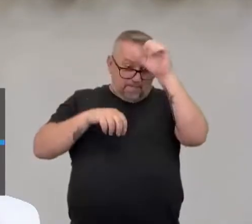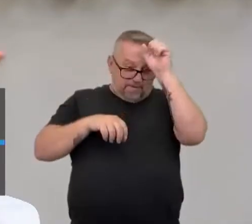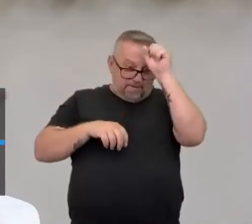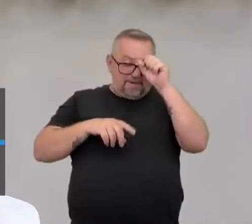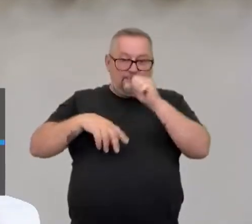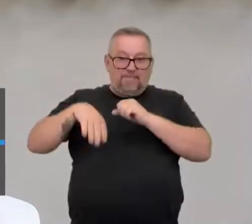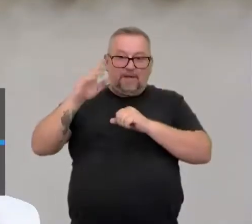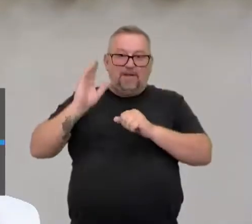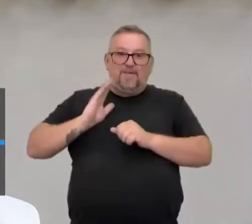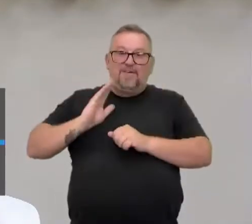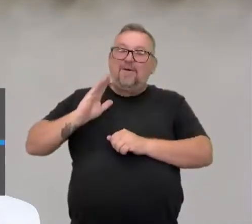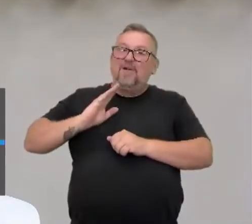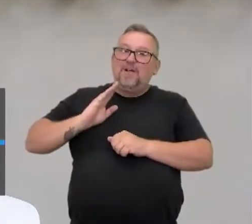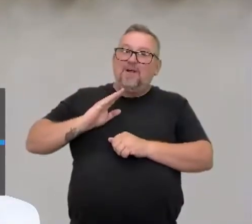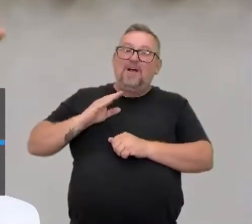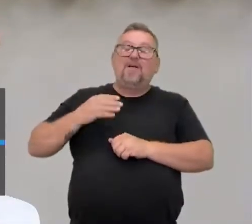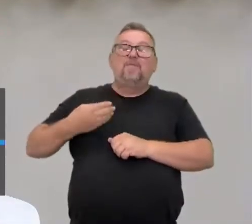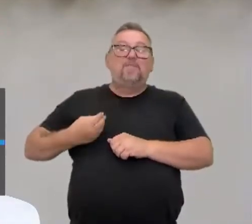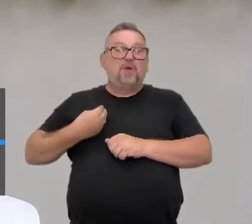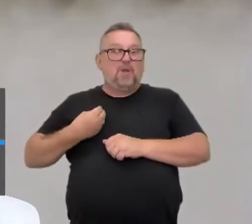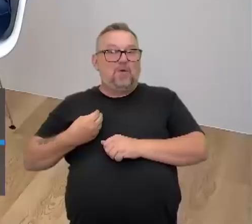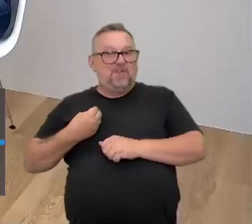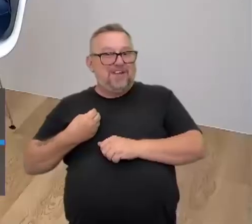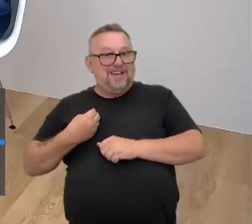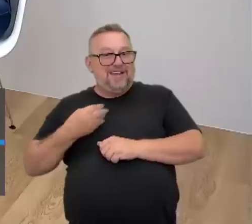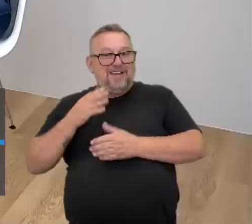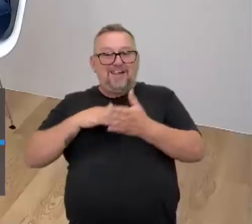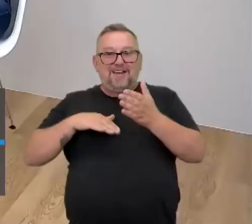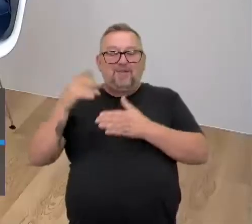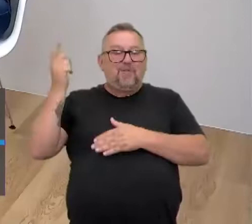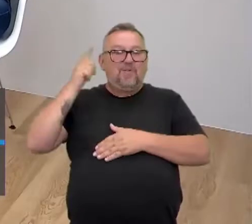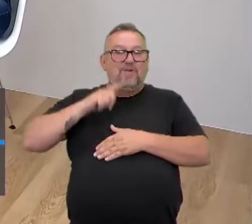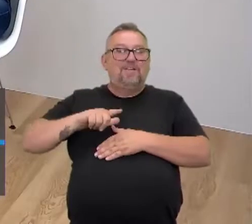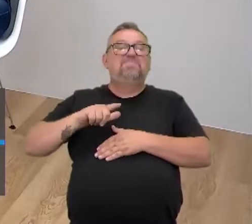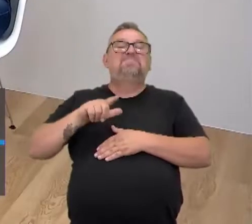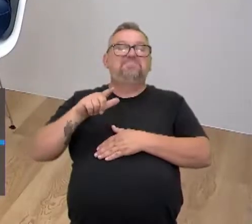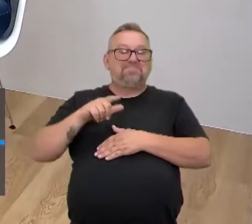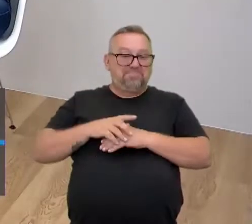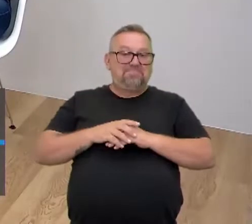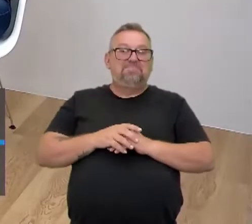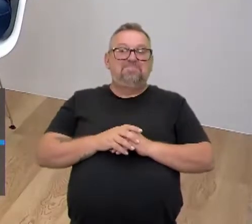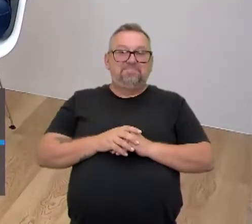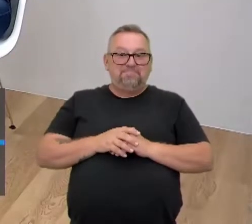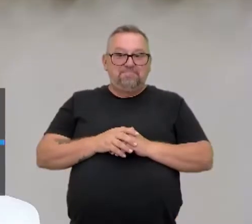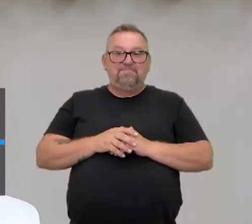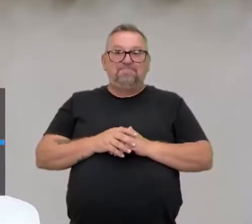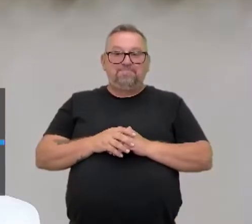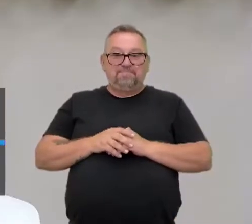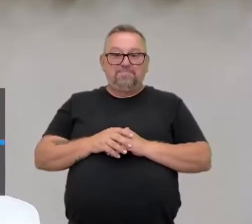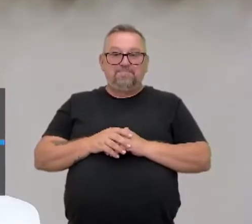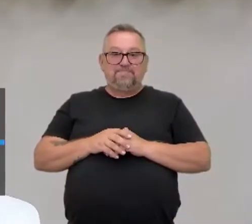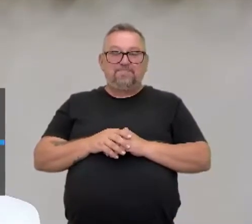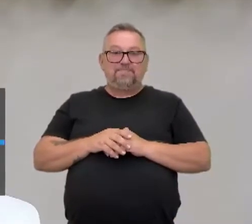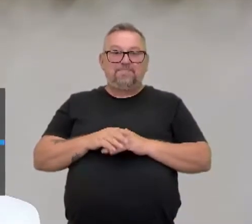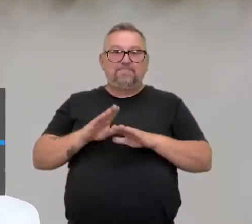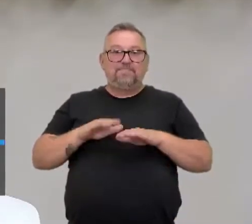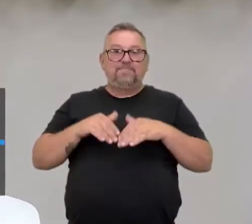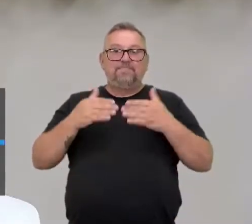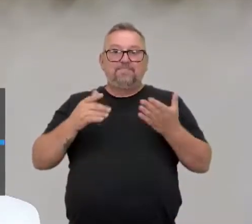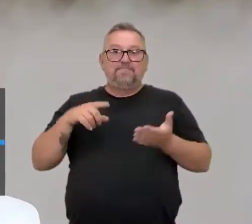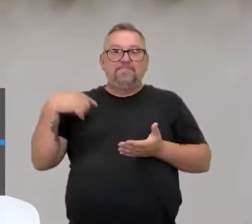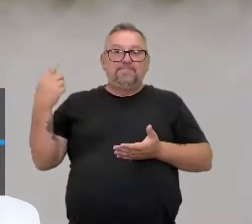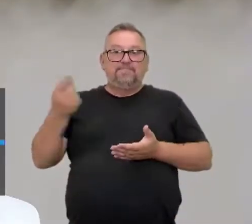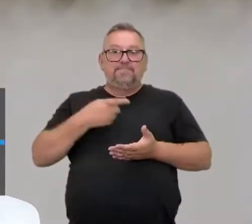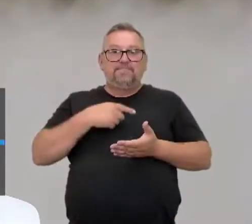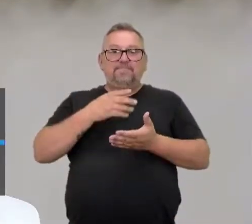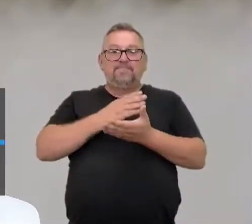você aprendendo mais de biologia, e todo mundo sai ganhando, e os nossos alunos também, E aí, gente, para então a gente